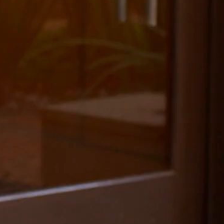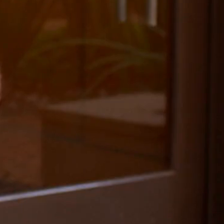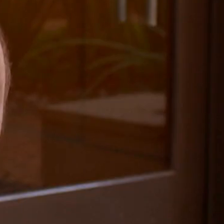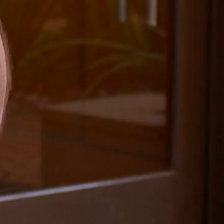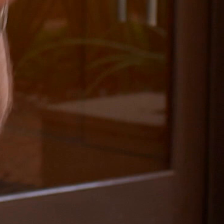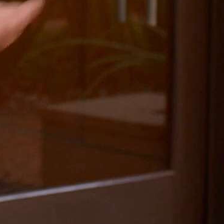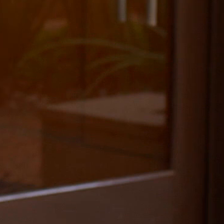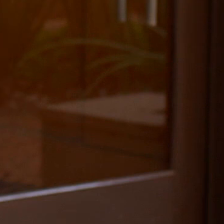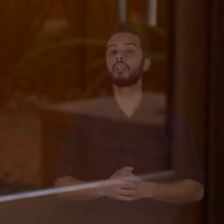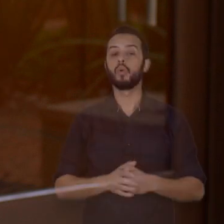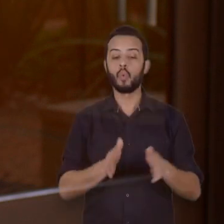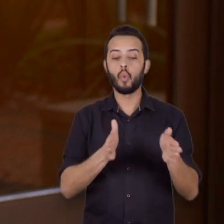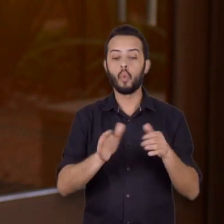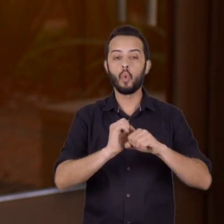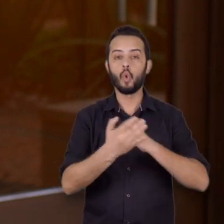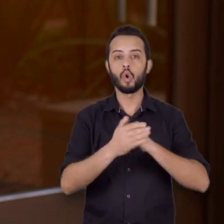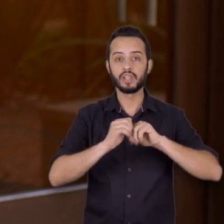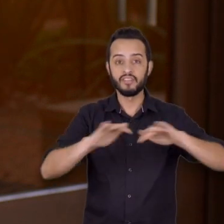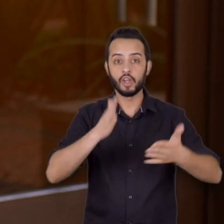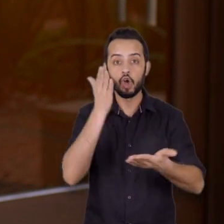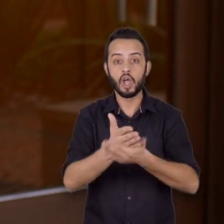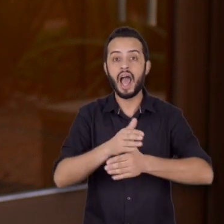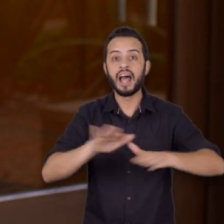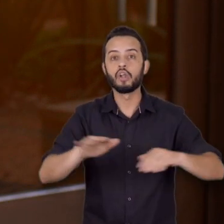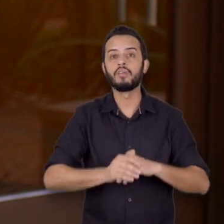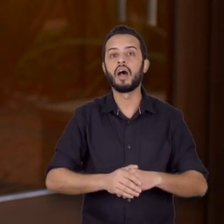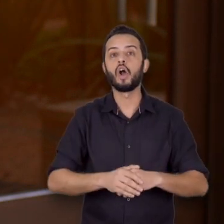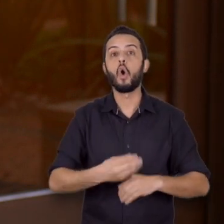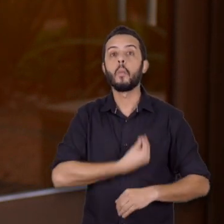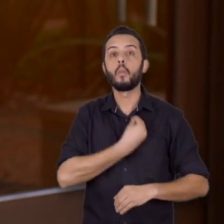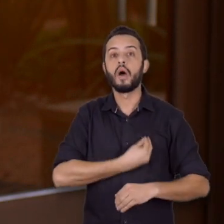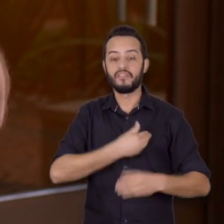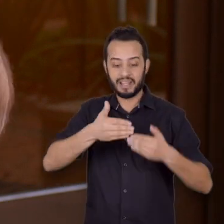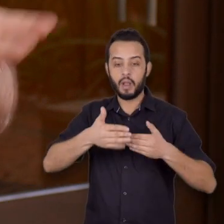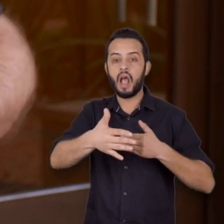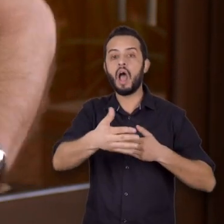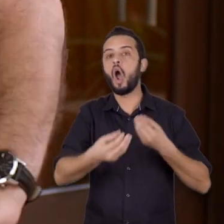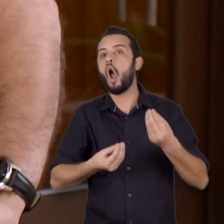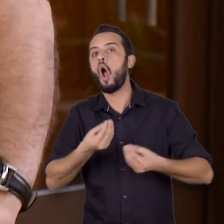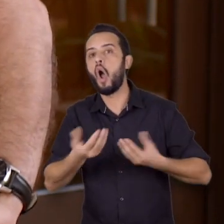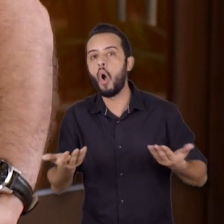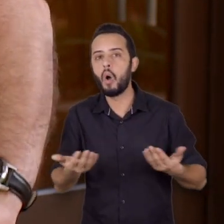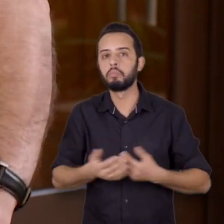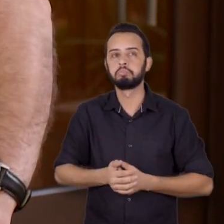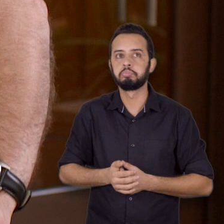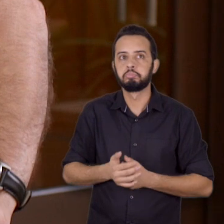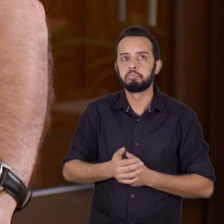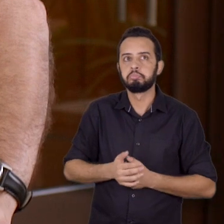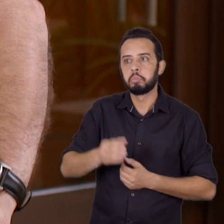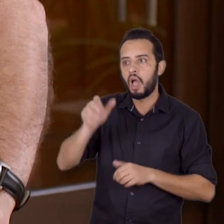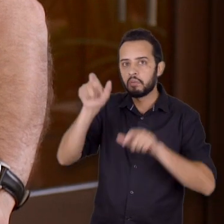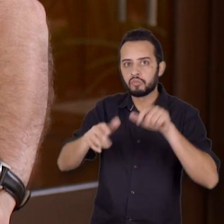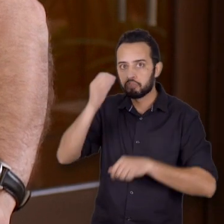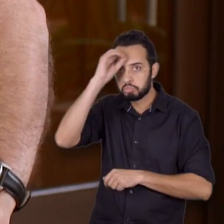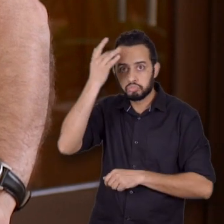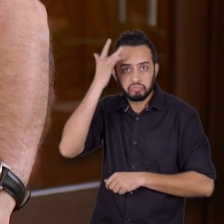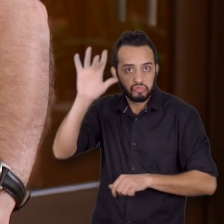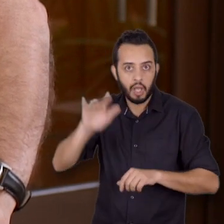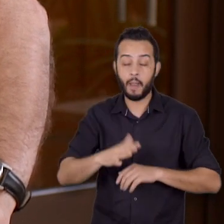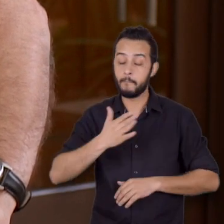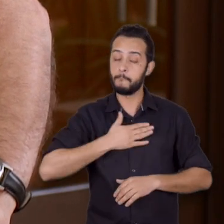Qual é o efeito pós-pandemia? O que é o novo normal? Para mim, ninguém sabe, né? Mas para mim vai acontecer o seguinte, a gente